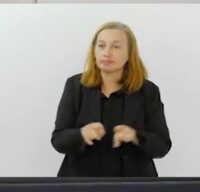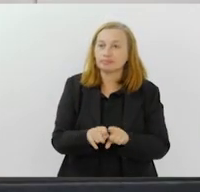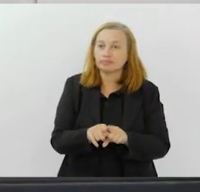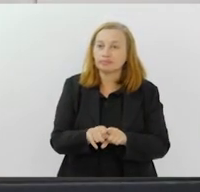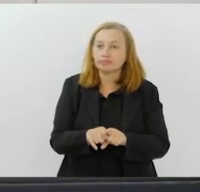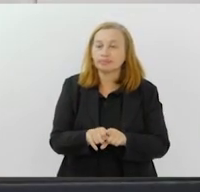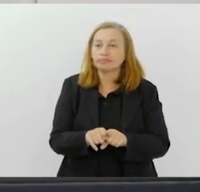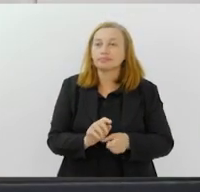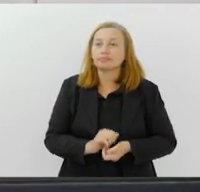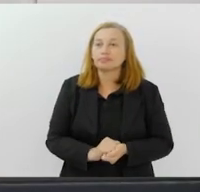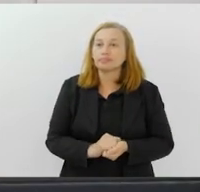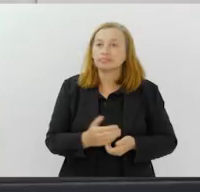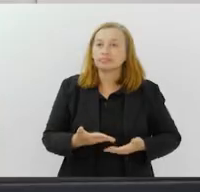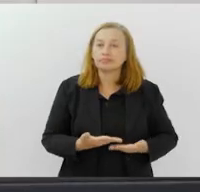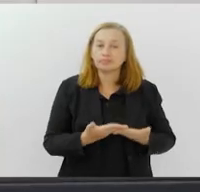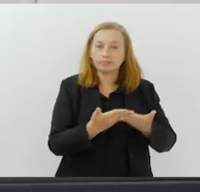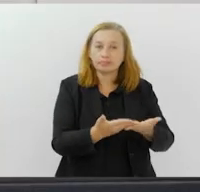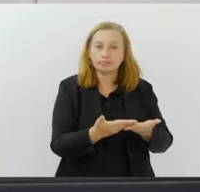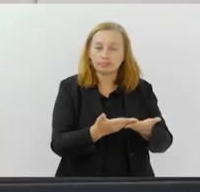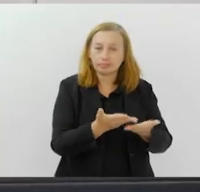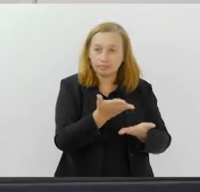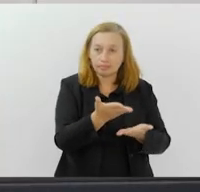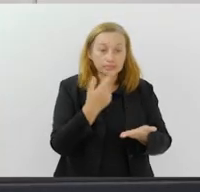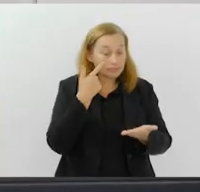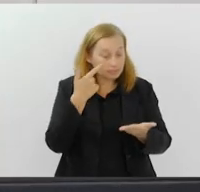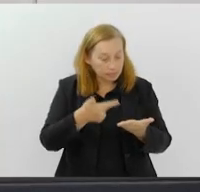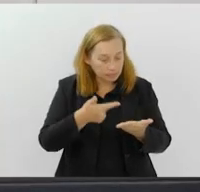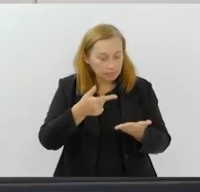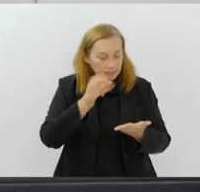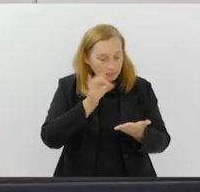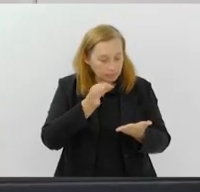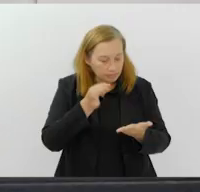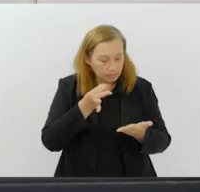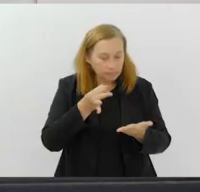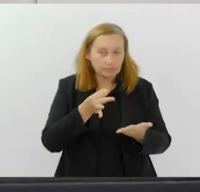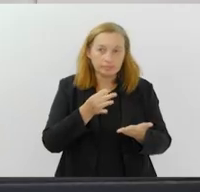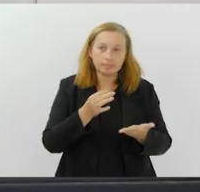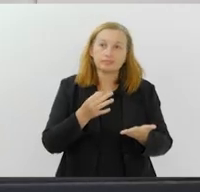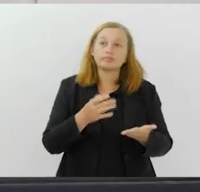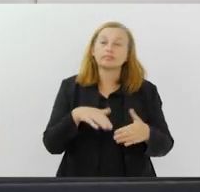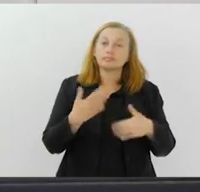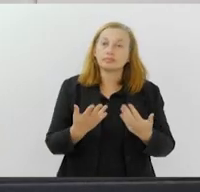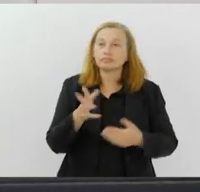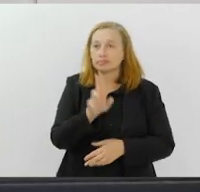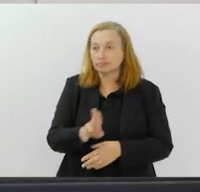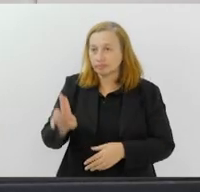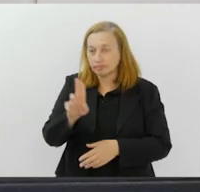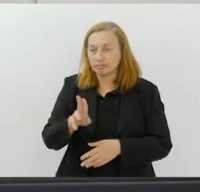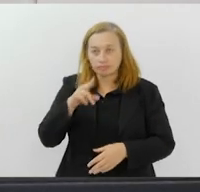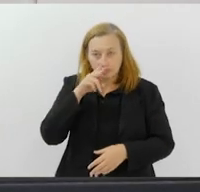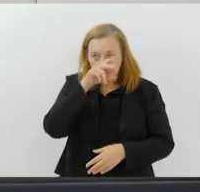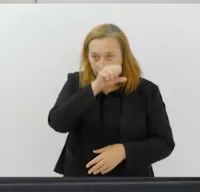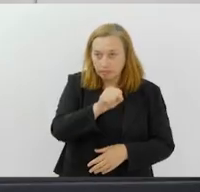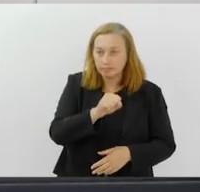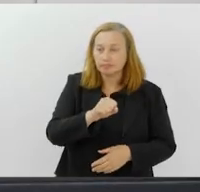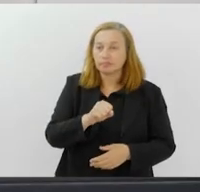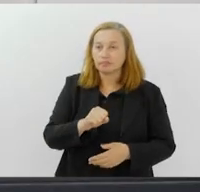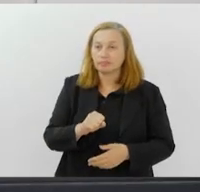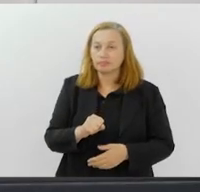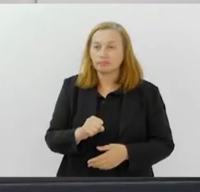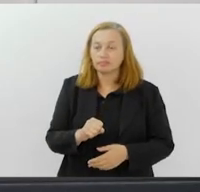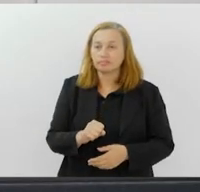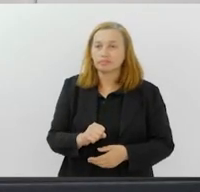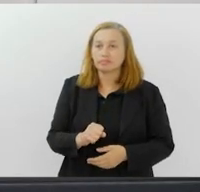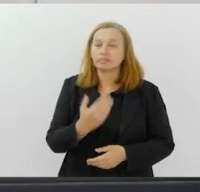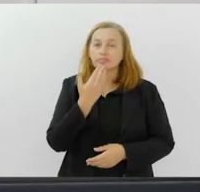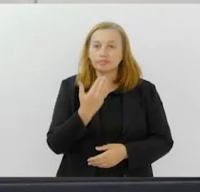passar para vocês darem uma olhada se ficou nos conformemente porque nós vamos usar fortemente o acatamento